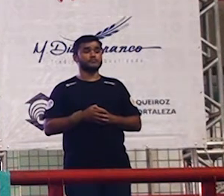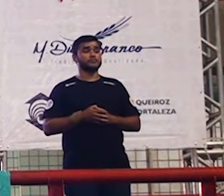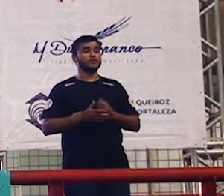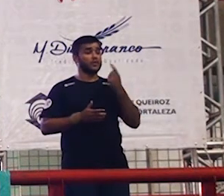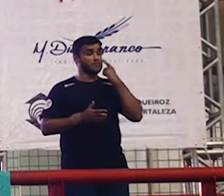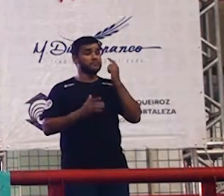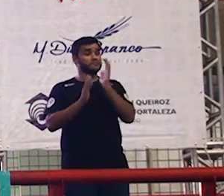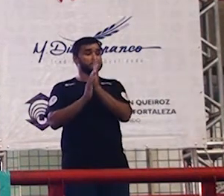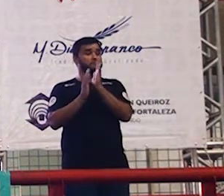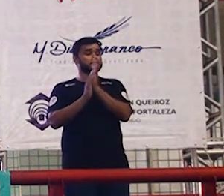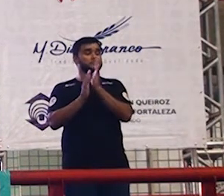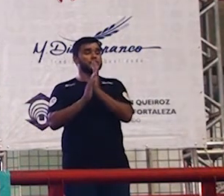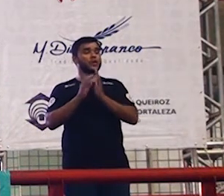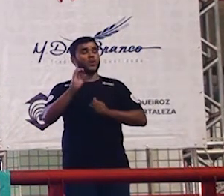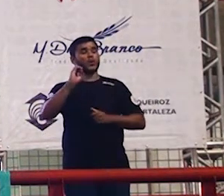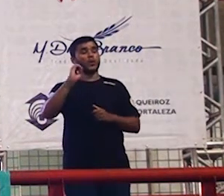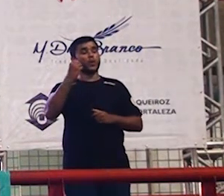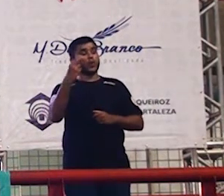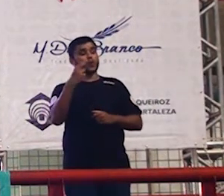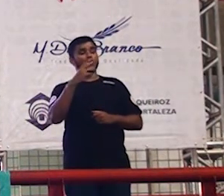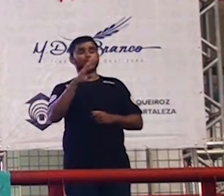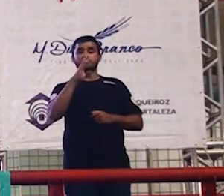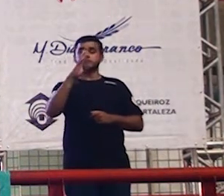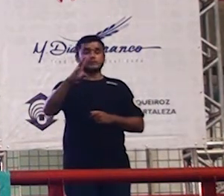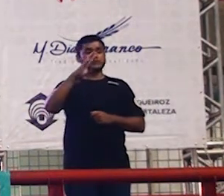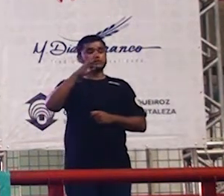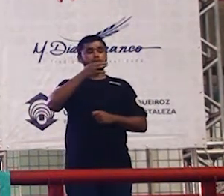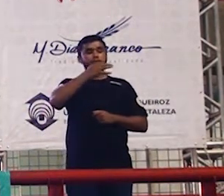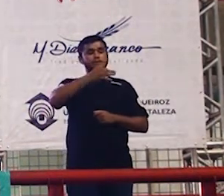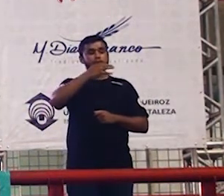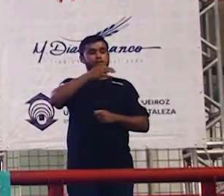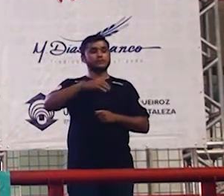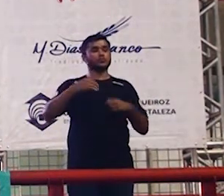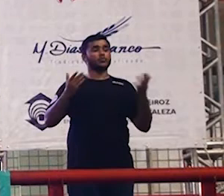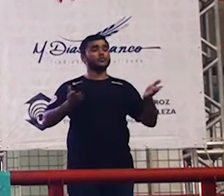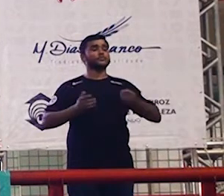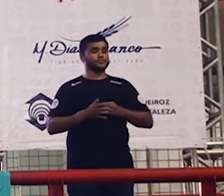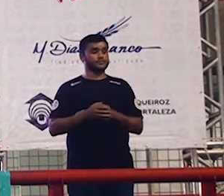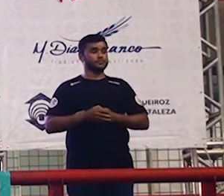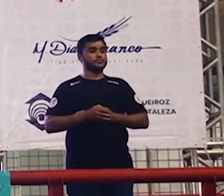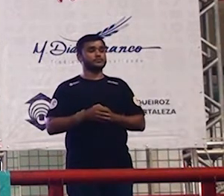Ele está elogiando ou criticando o crescimento de Montes Claros?